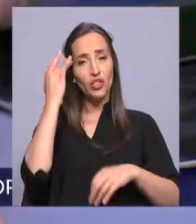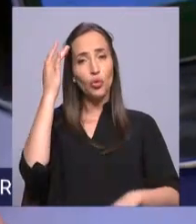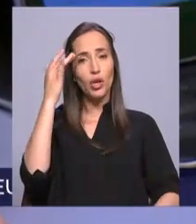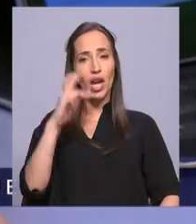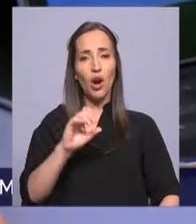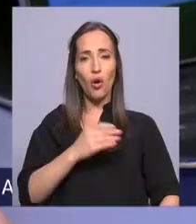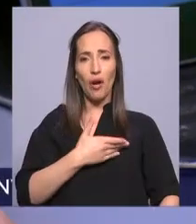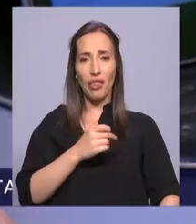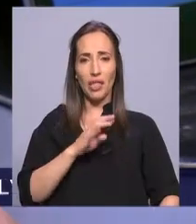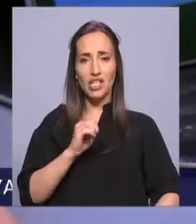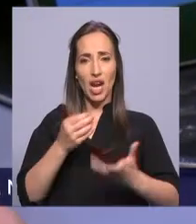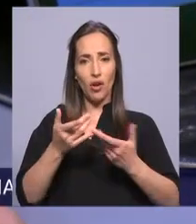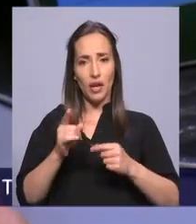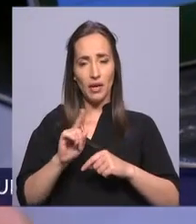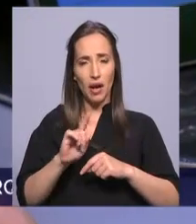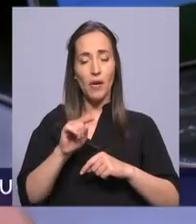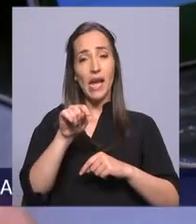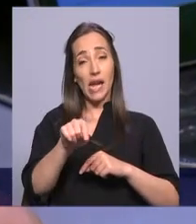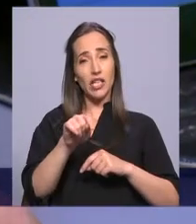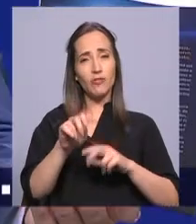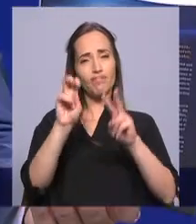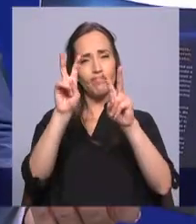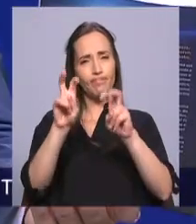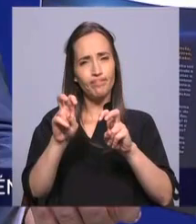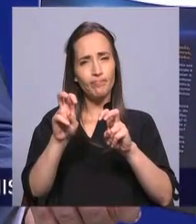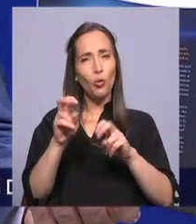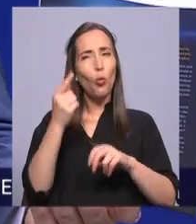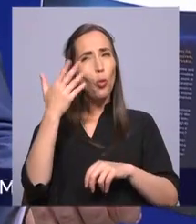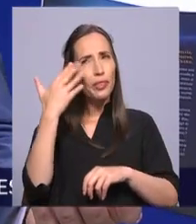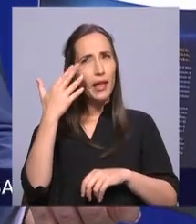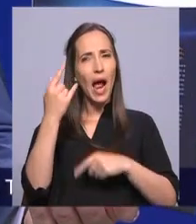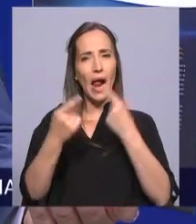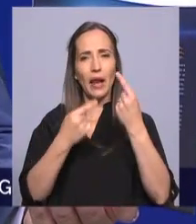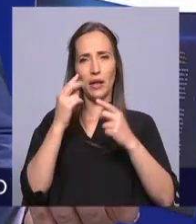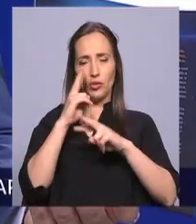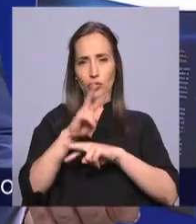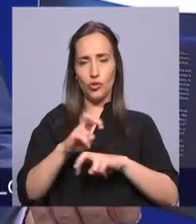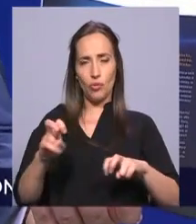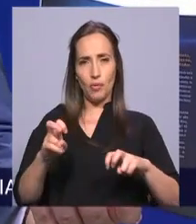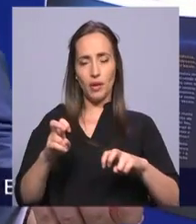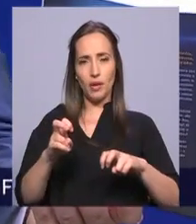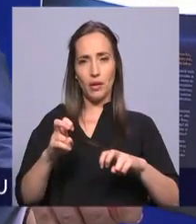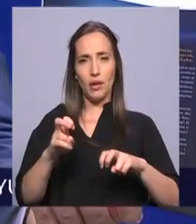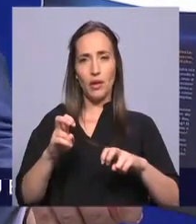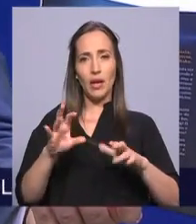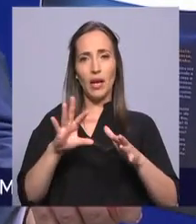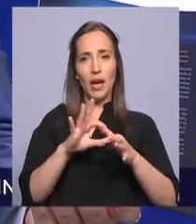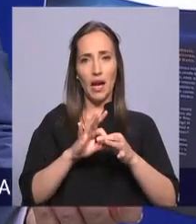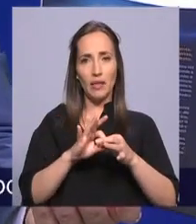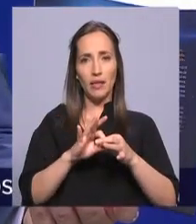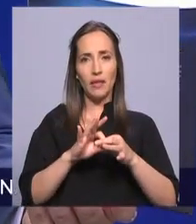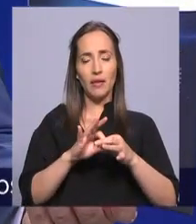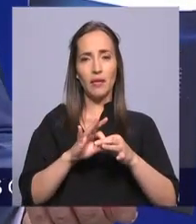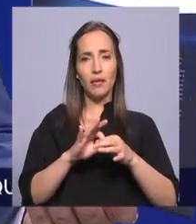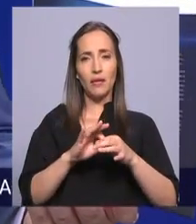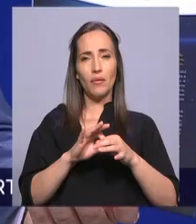mas esta equação divina é aquela equação que um dia alguém vai descobrir e que une os mundos da teoria da relatividade com a mecânica quântica, o mundo do